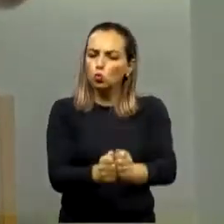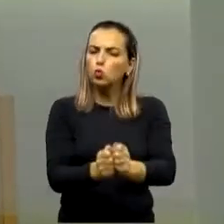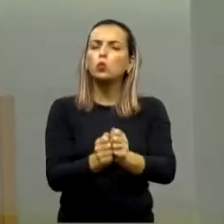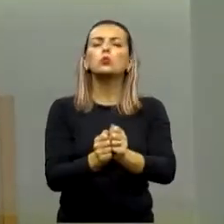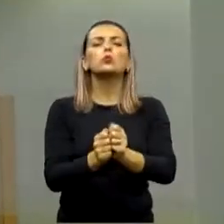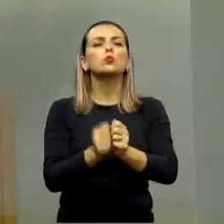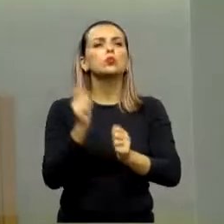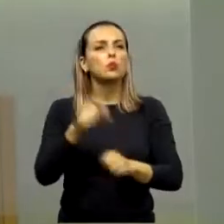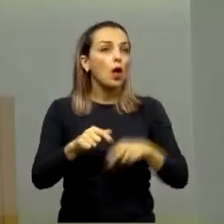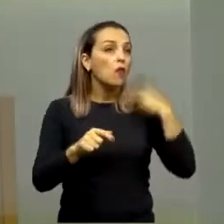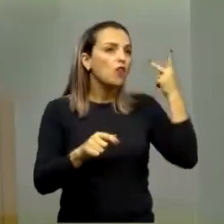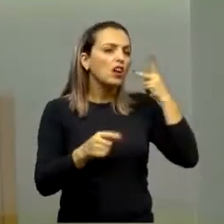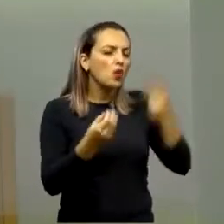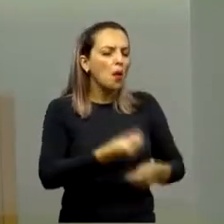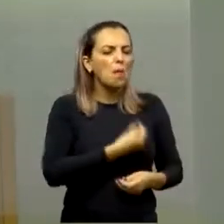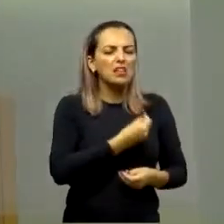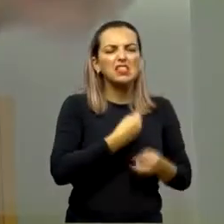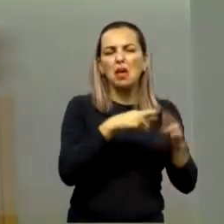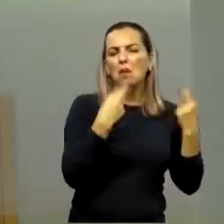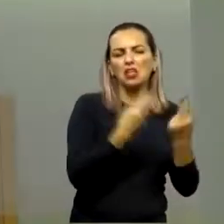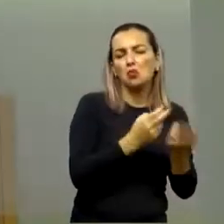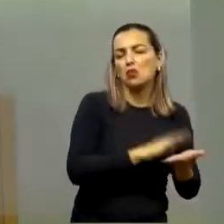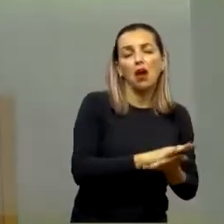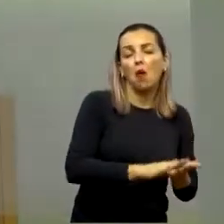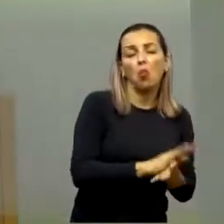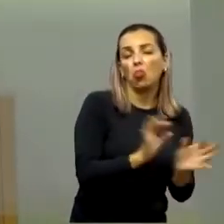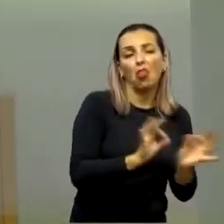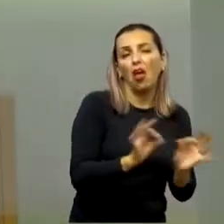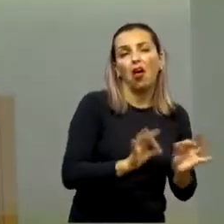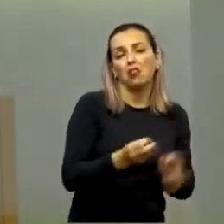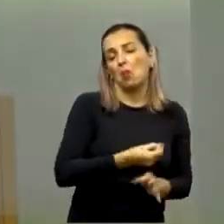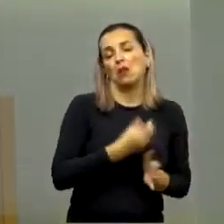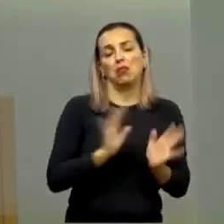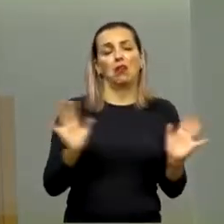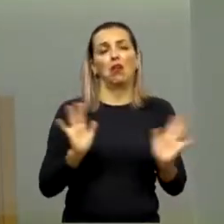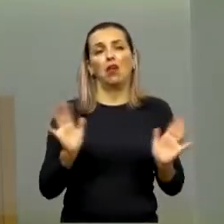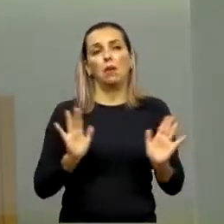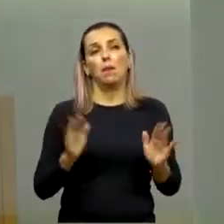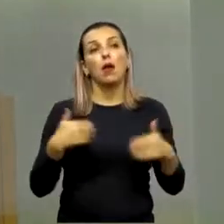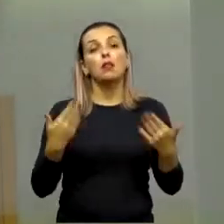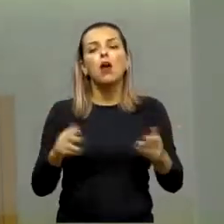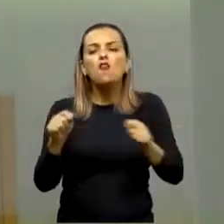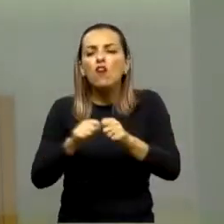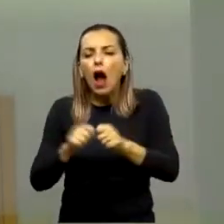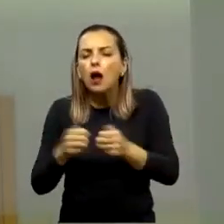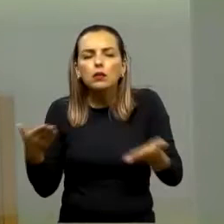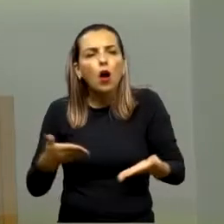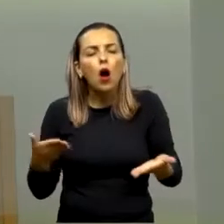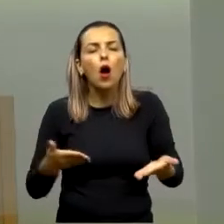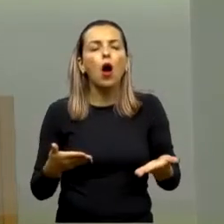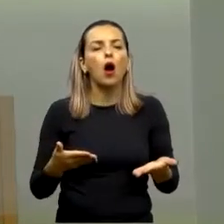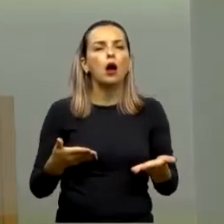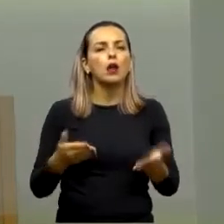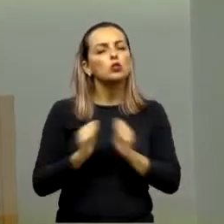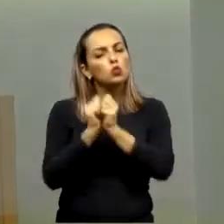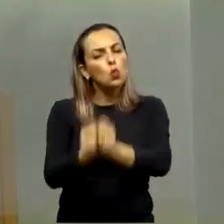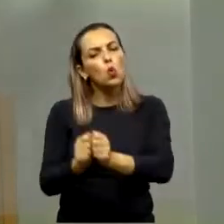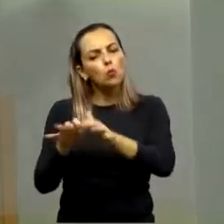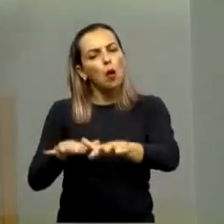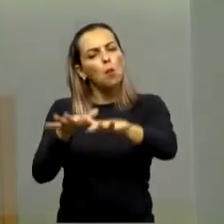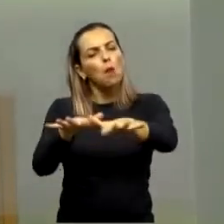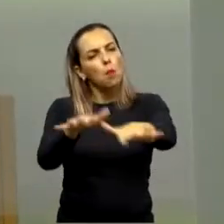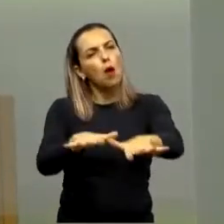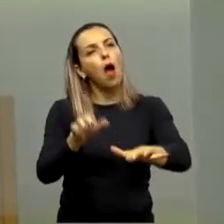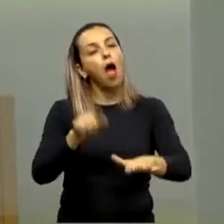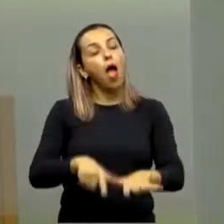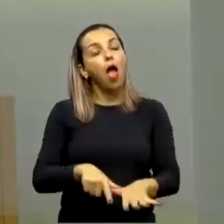fazer-te operador não participa de reunião em União que tem não participa Então pega a mão na massa vamos lá eu acho que